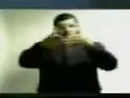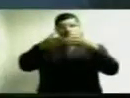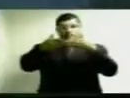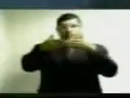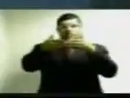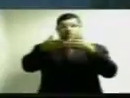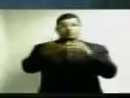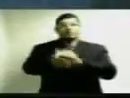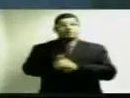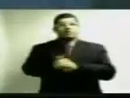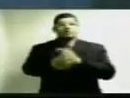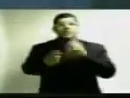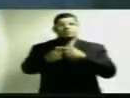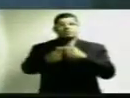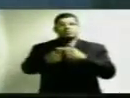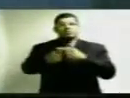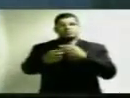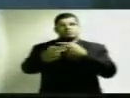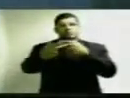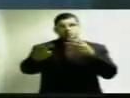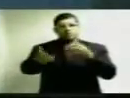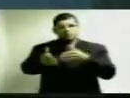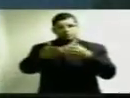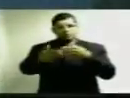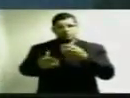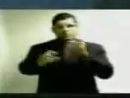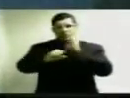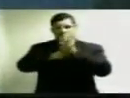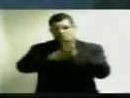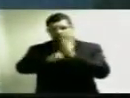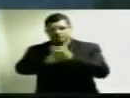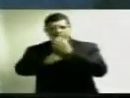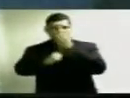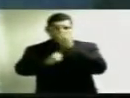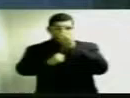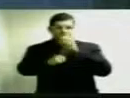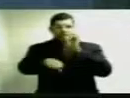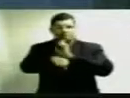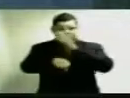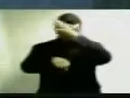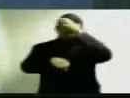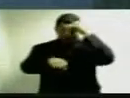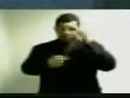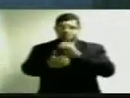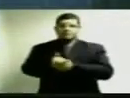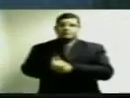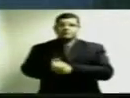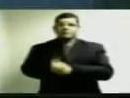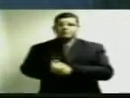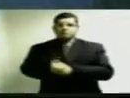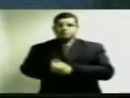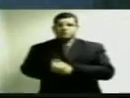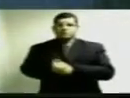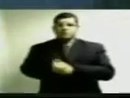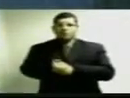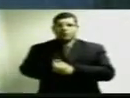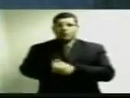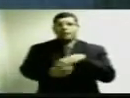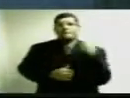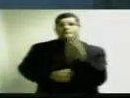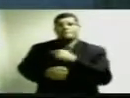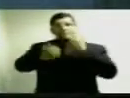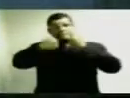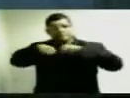clama por gestos da Assembleia Legislativa do Estado do Amazonas.